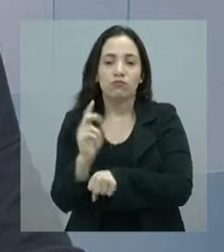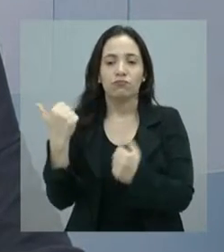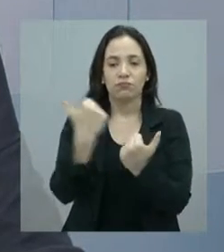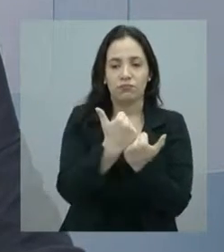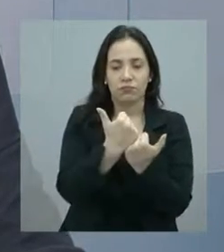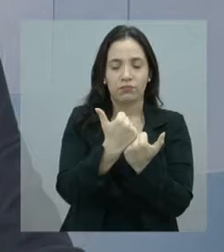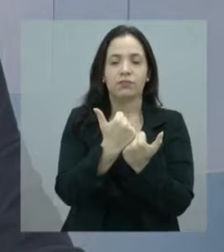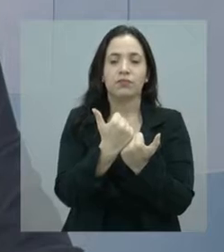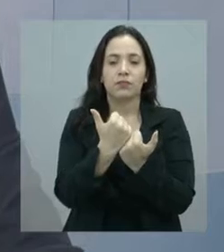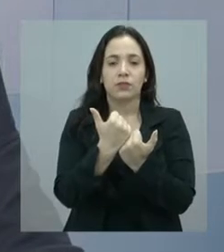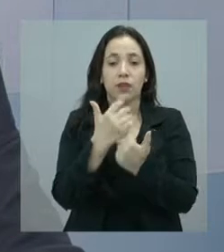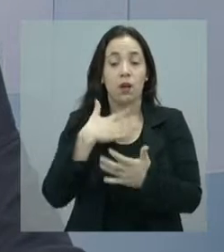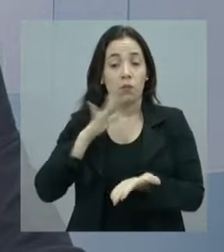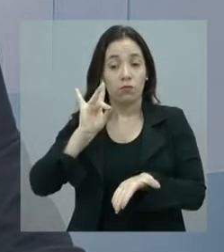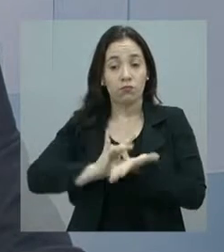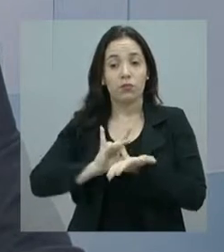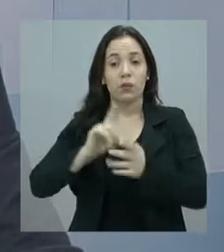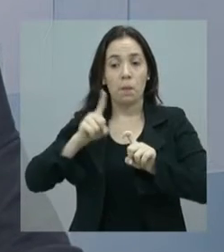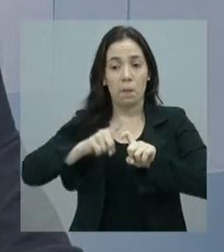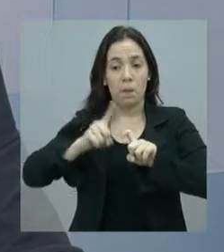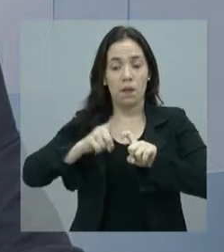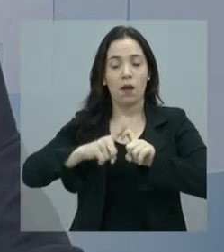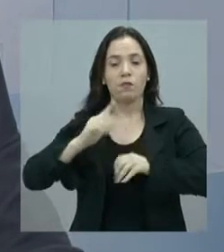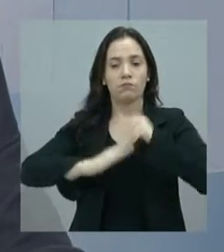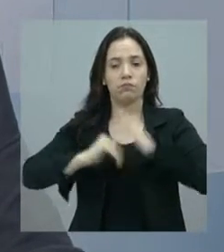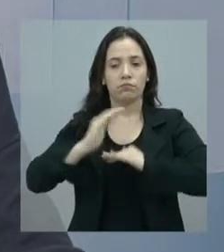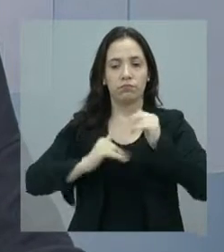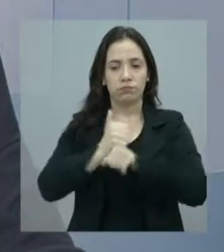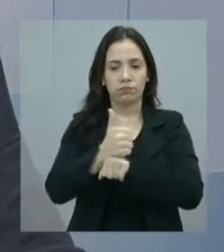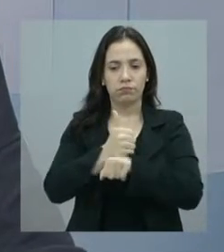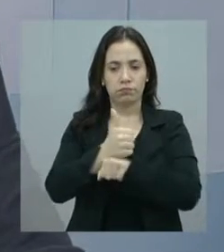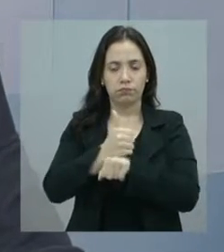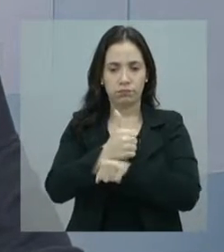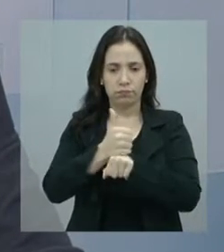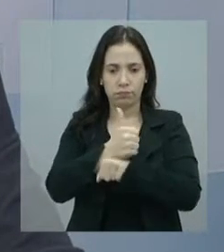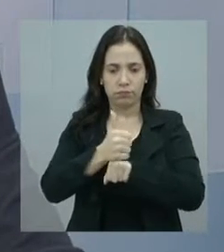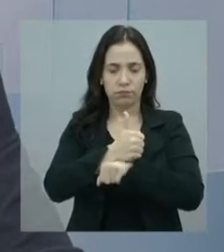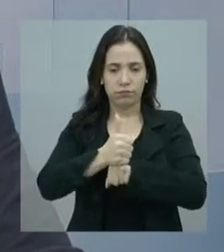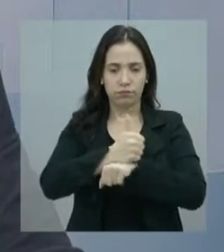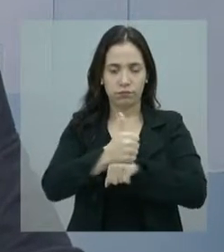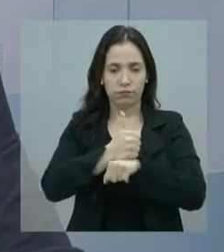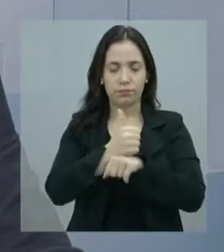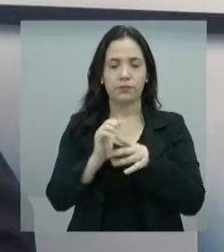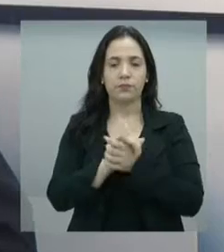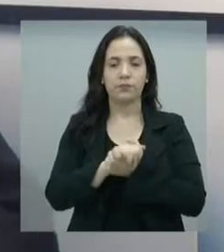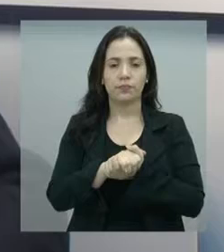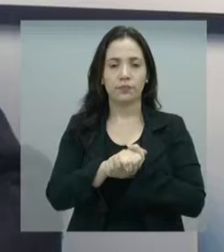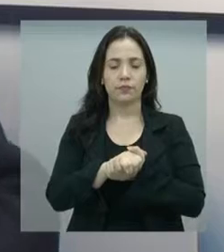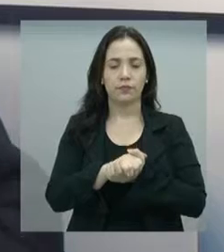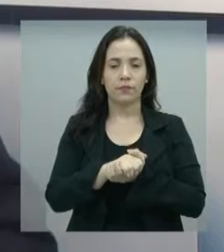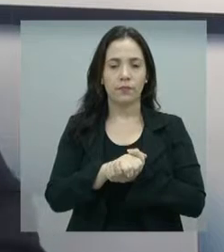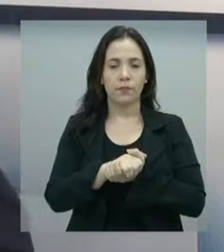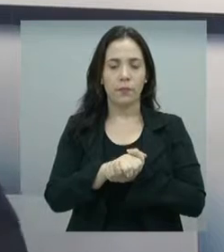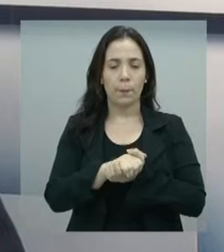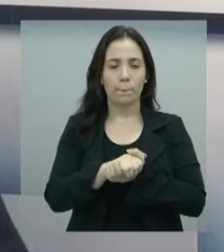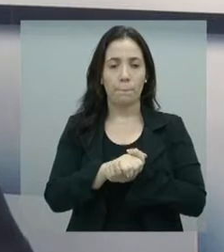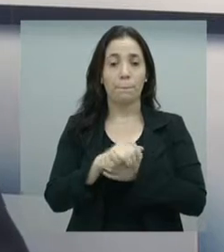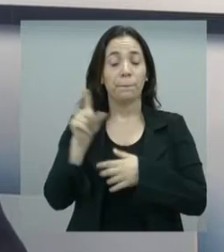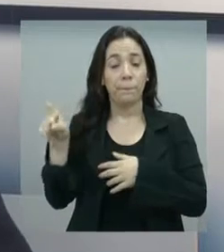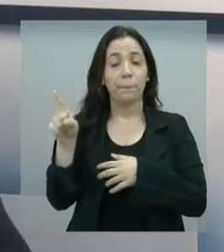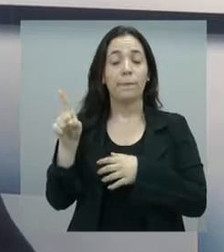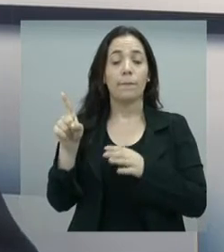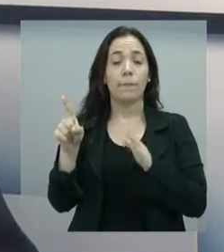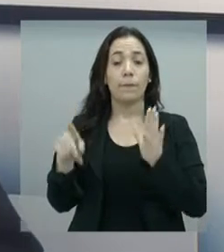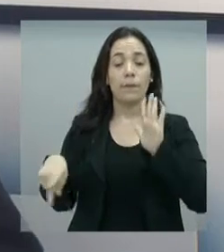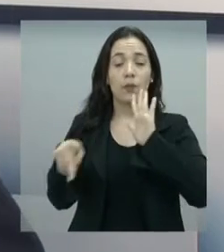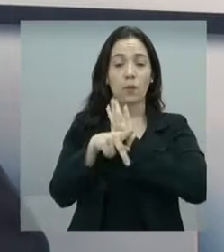deputado, eu sou mesmo médico, é minha profissão. E lá apenas uma oportunidade para a gente poder fazer mais para o povo do Ceará. Deputado Carlos Felipe, que ele é especialista em câncer